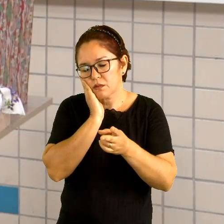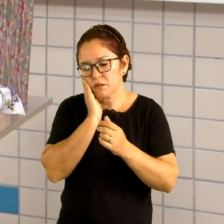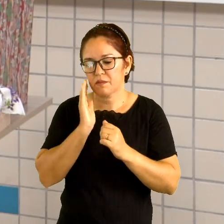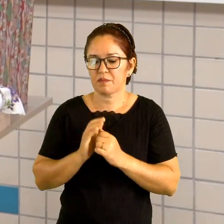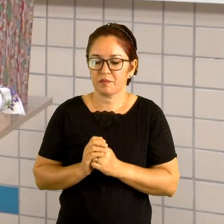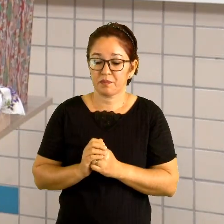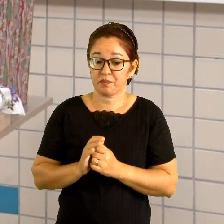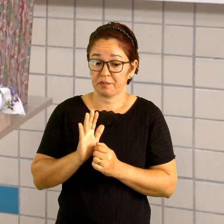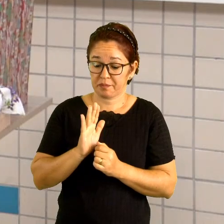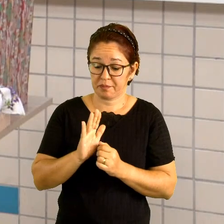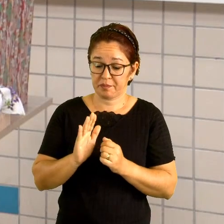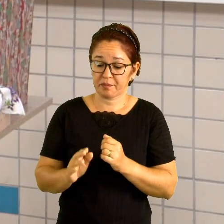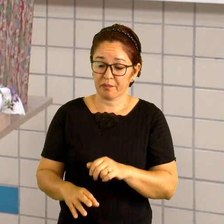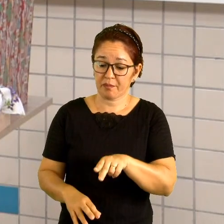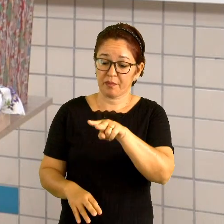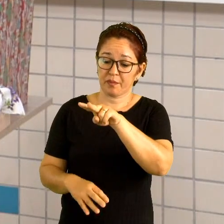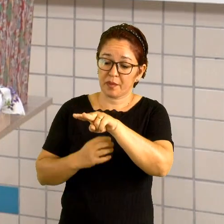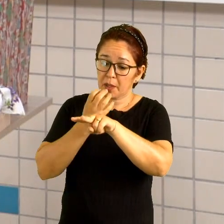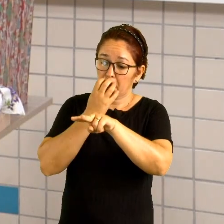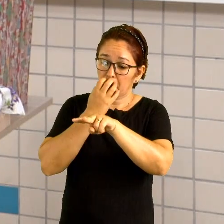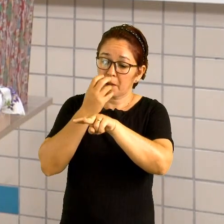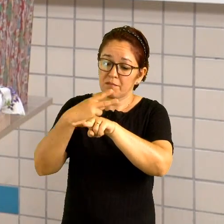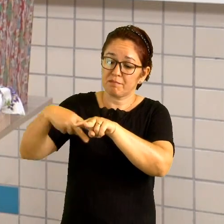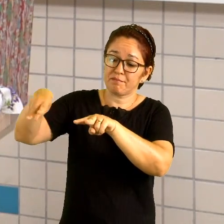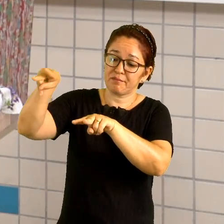desse cachorro tinha um gato